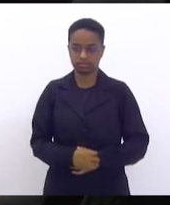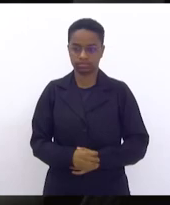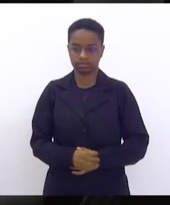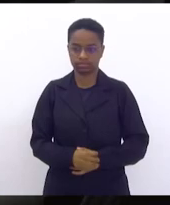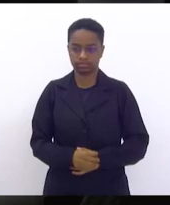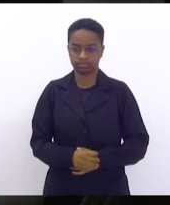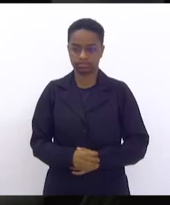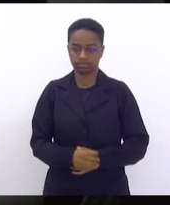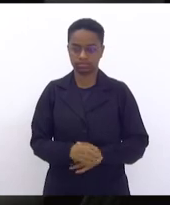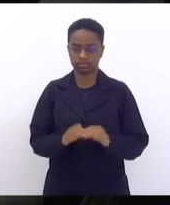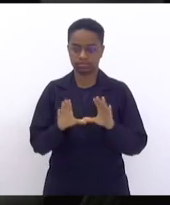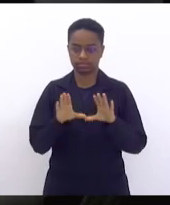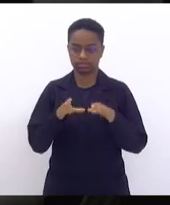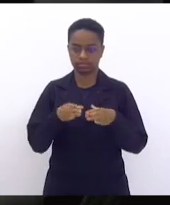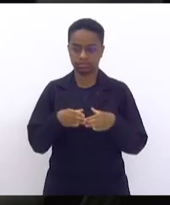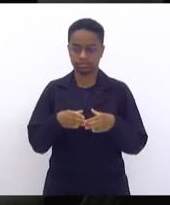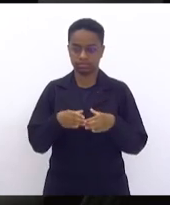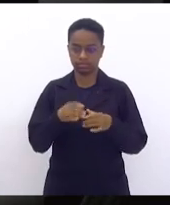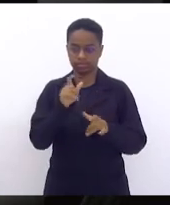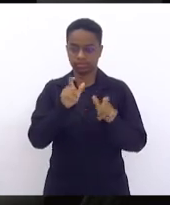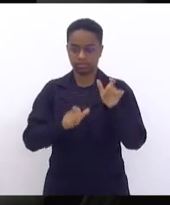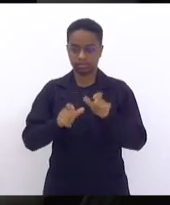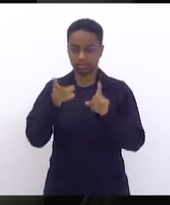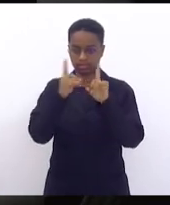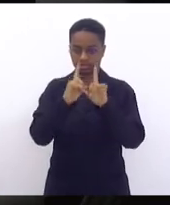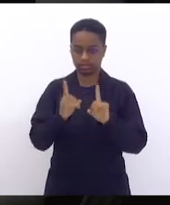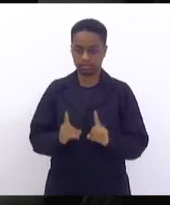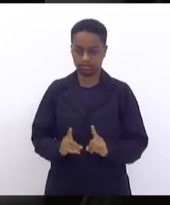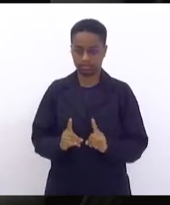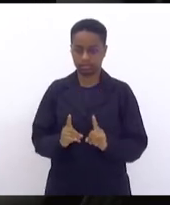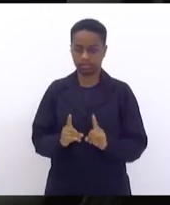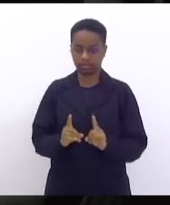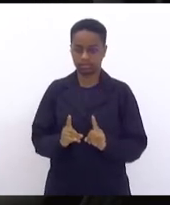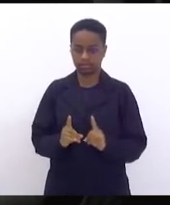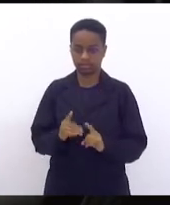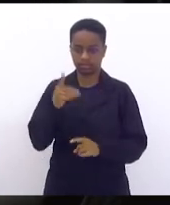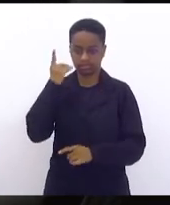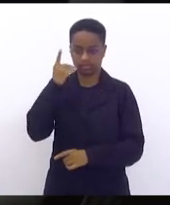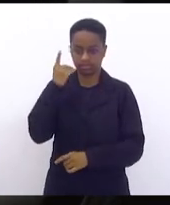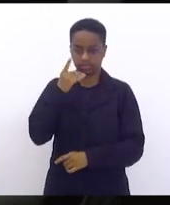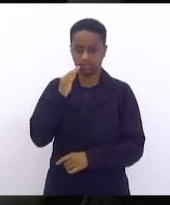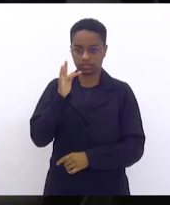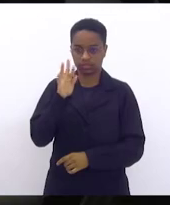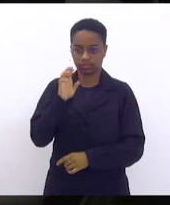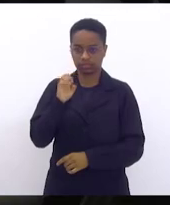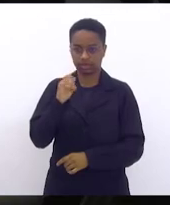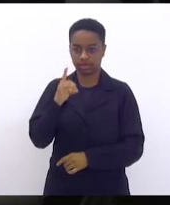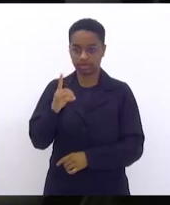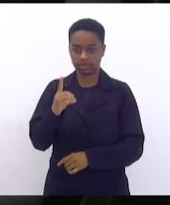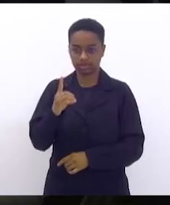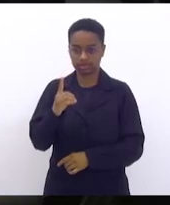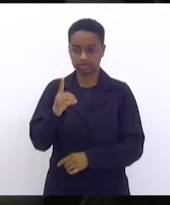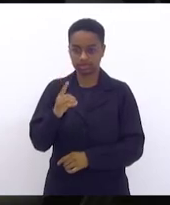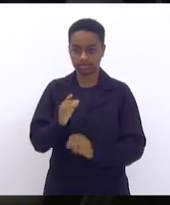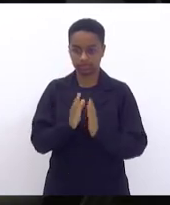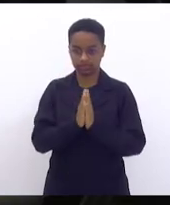Pela Comissão de Pessoa com Deficiência, deputado Fred Pacheco, por favor.